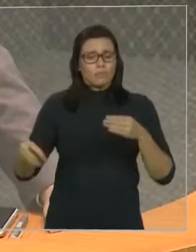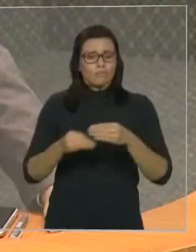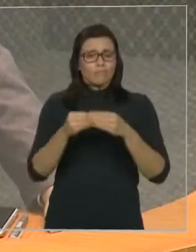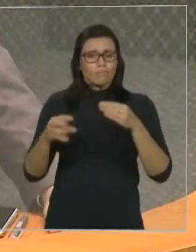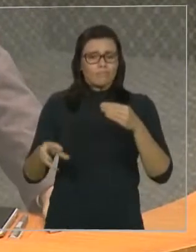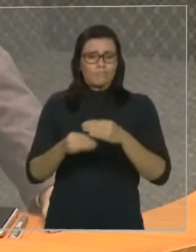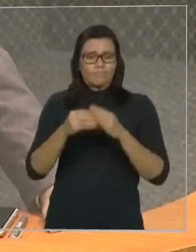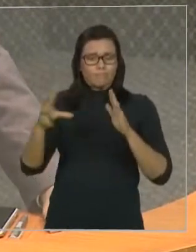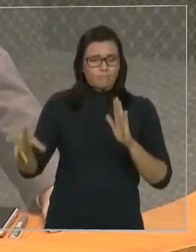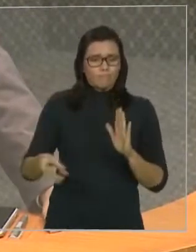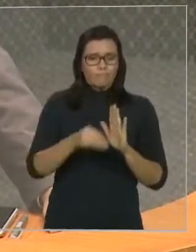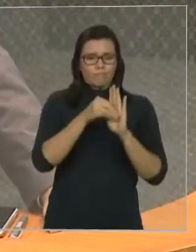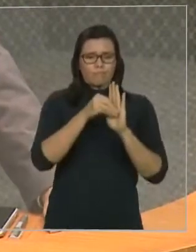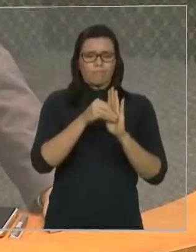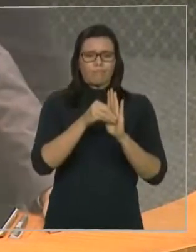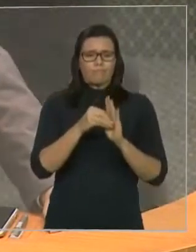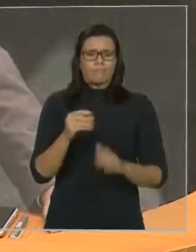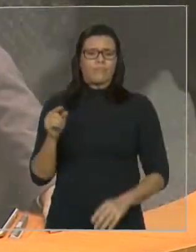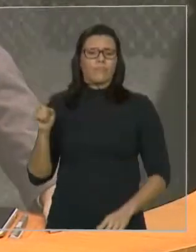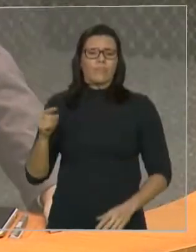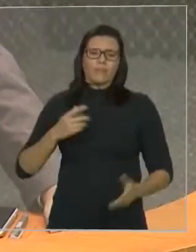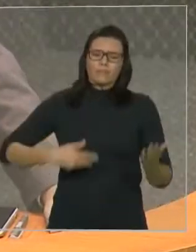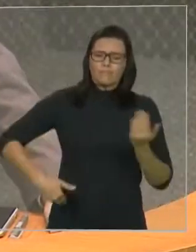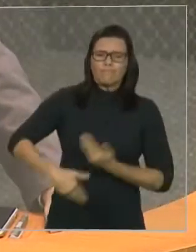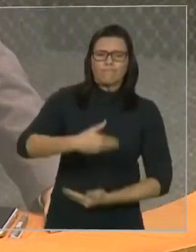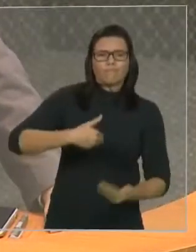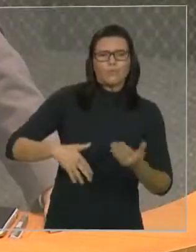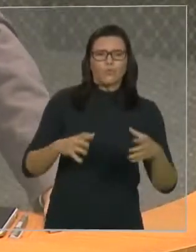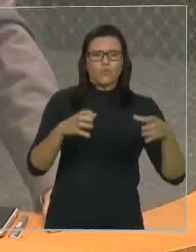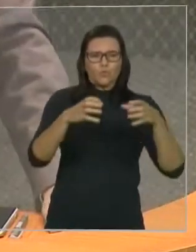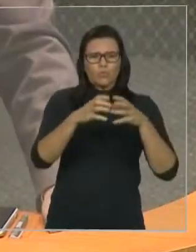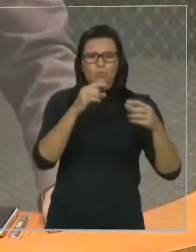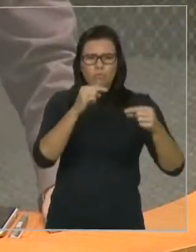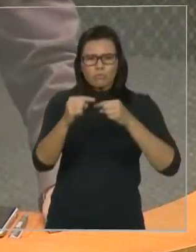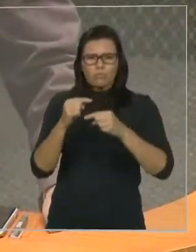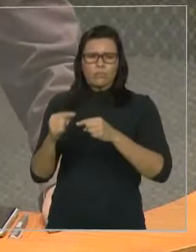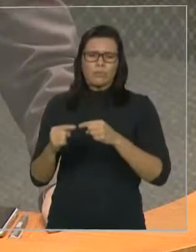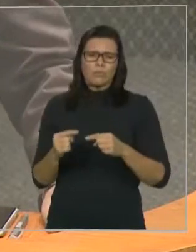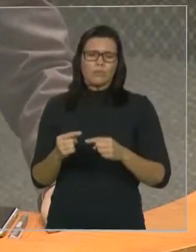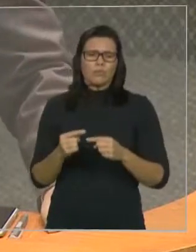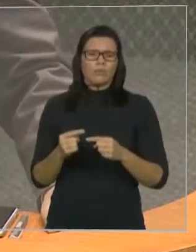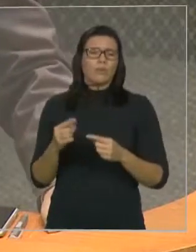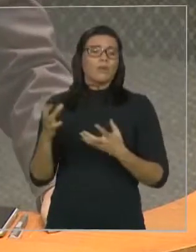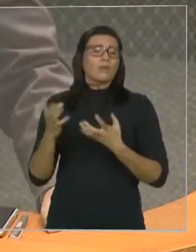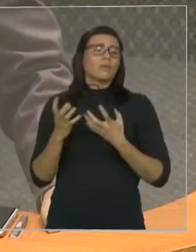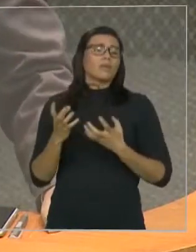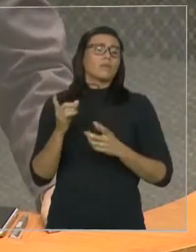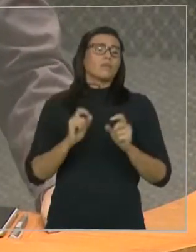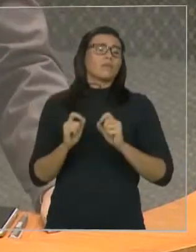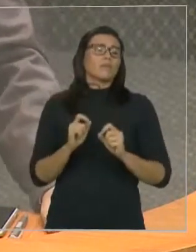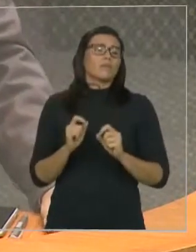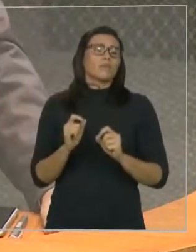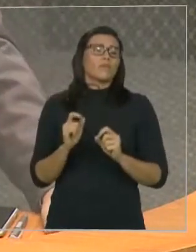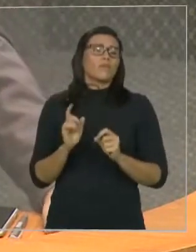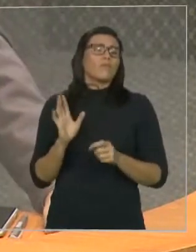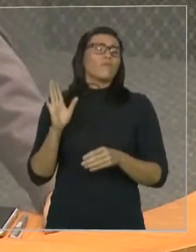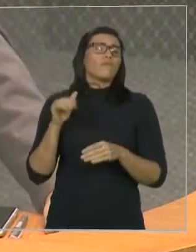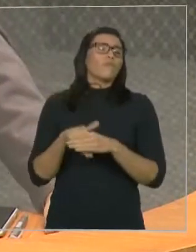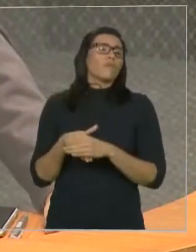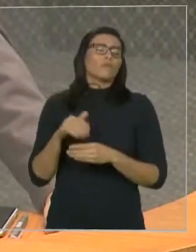atendendo o pleito de bancadas e, em troca, tentar obter o voto para permanecer no comando do